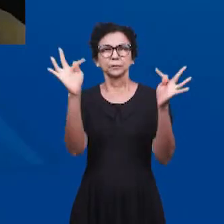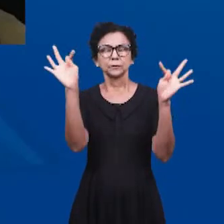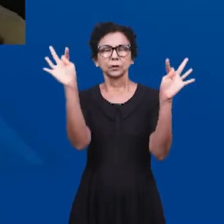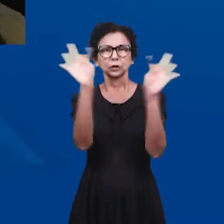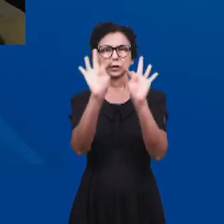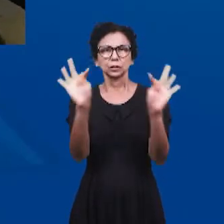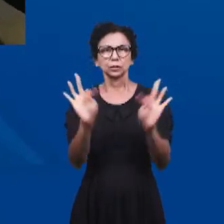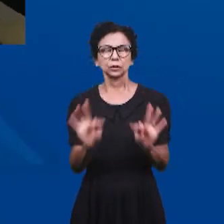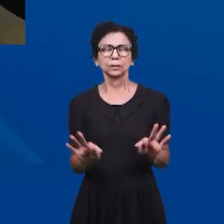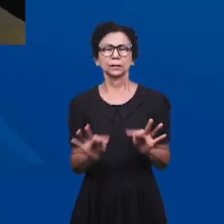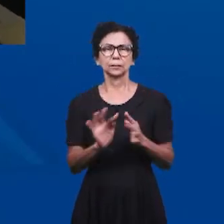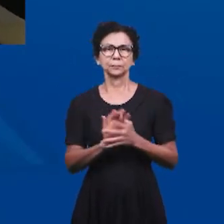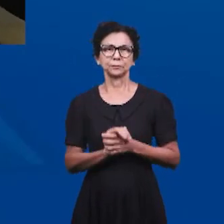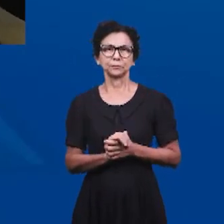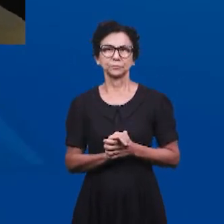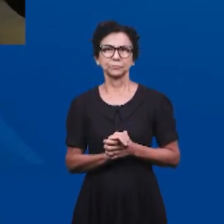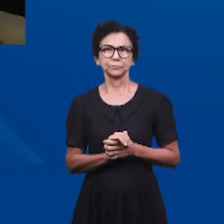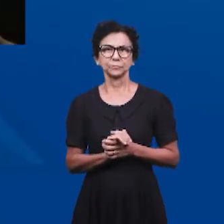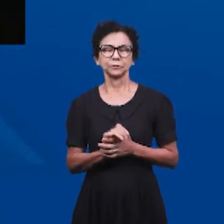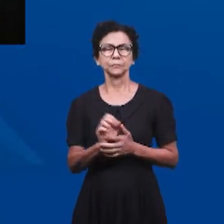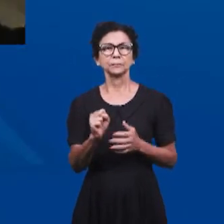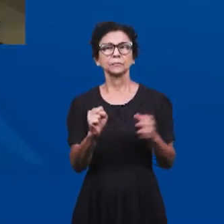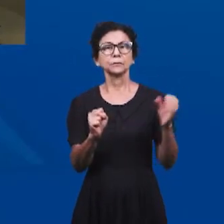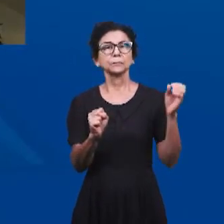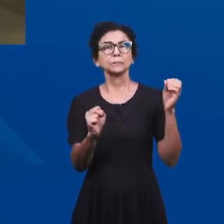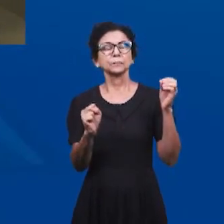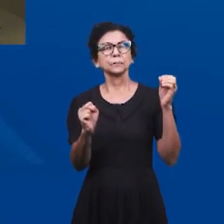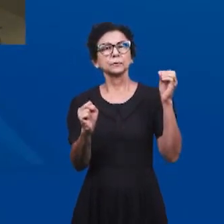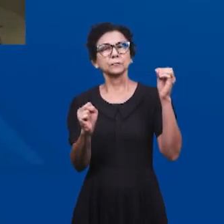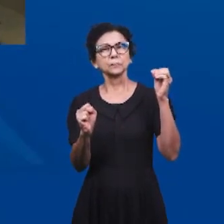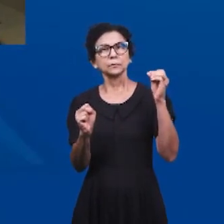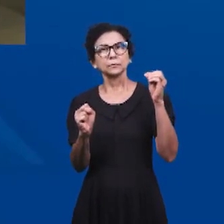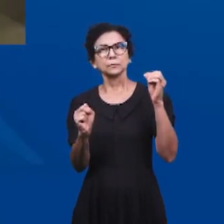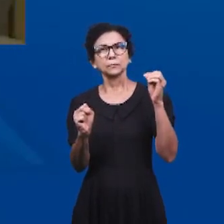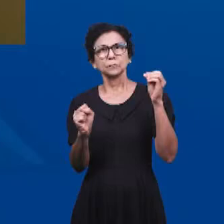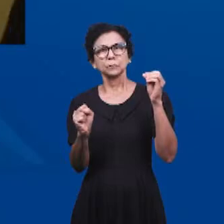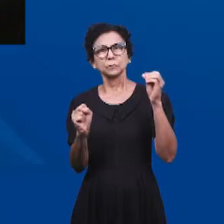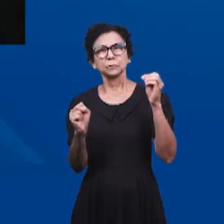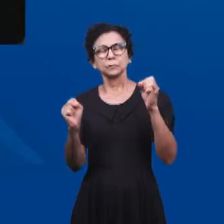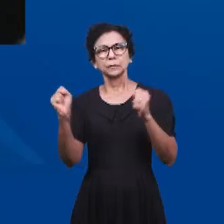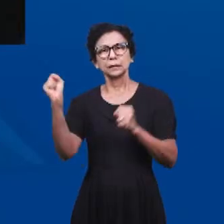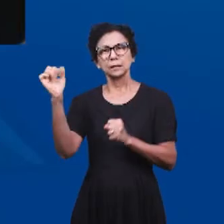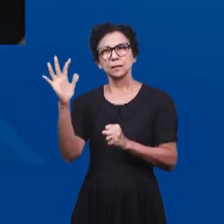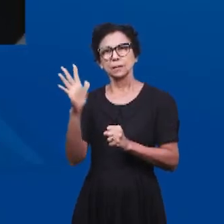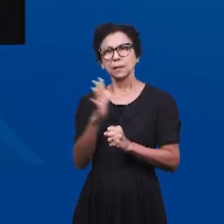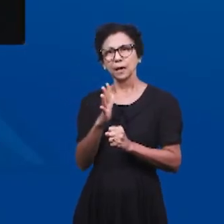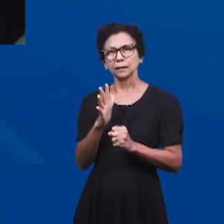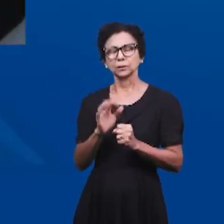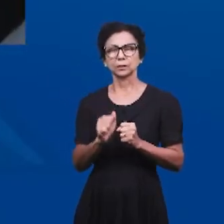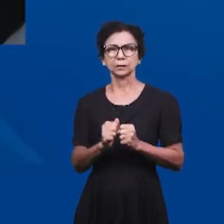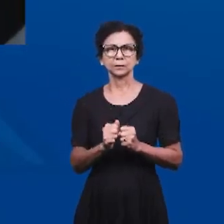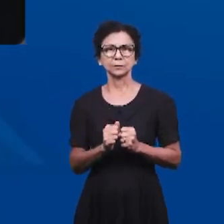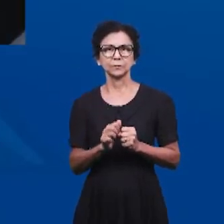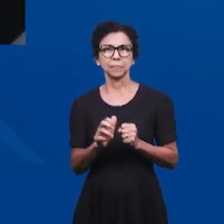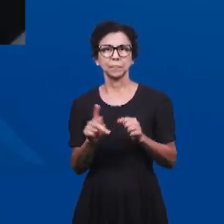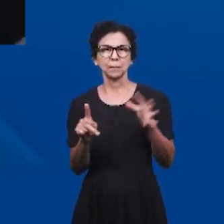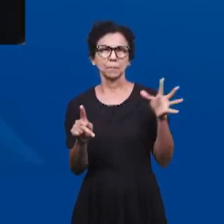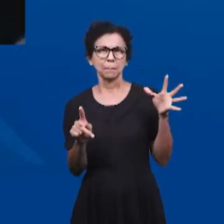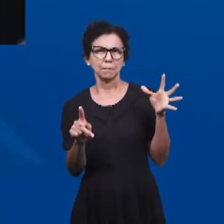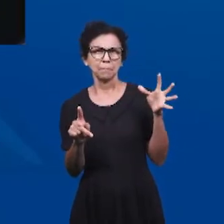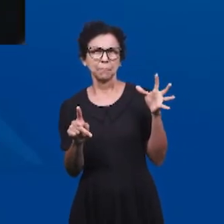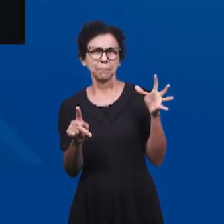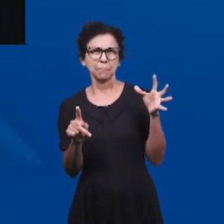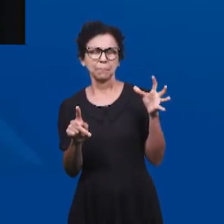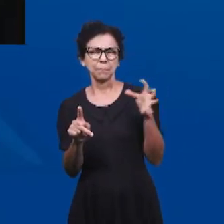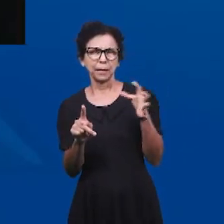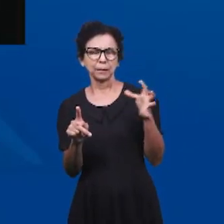período, o Espírito do Senhor operou para sustentar a igreja de acordo com as suas adversidades. E nós podemos ver que lá em